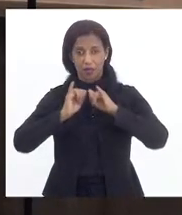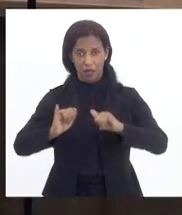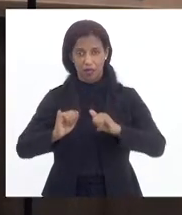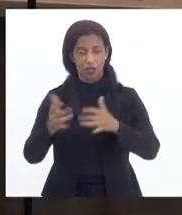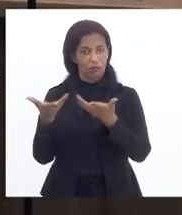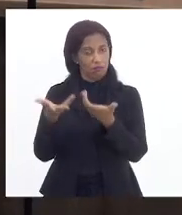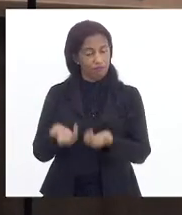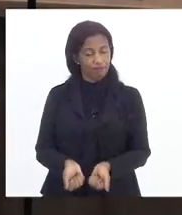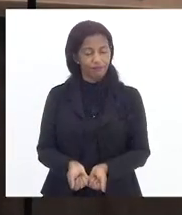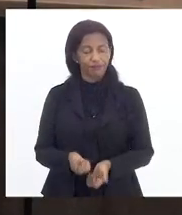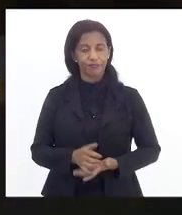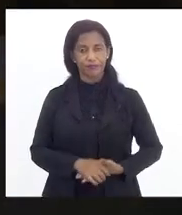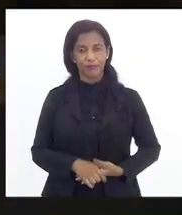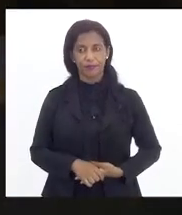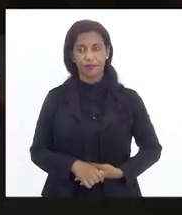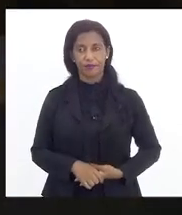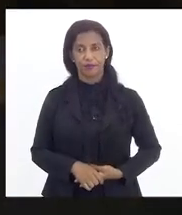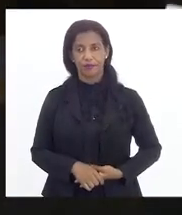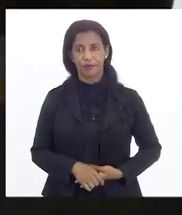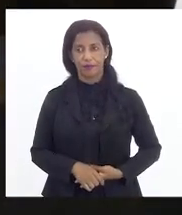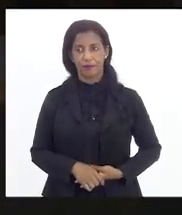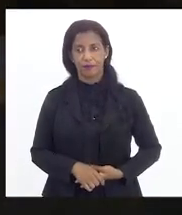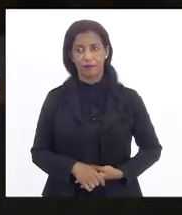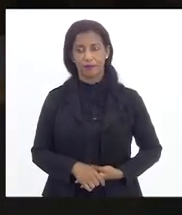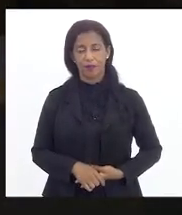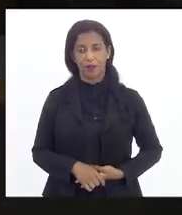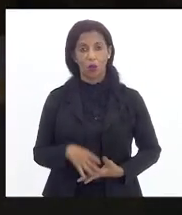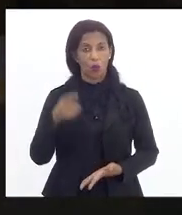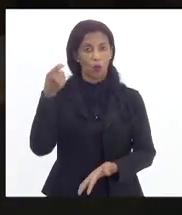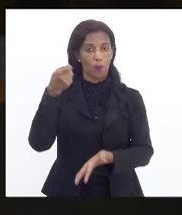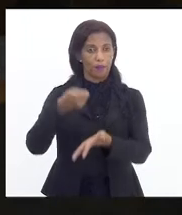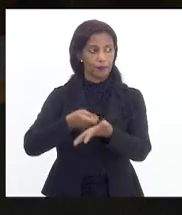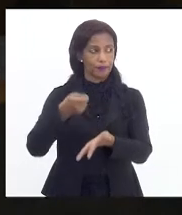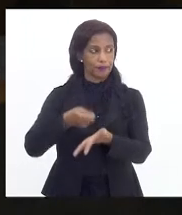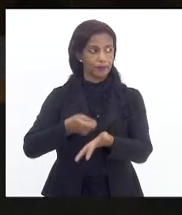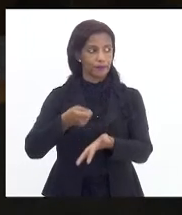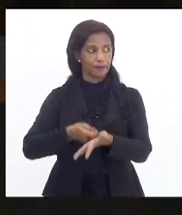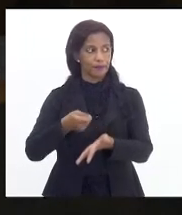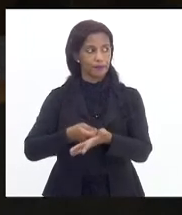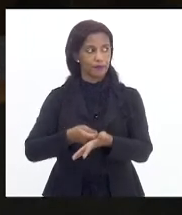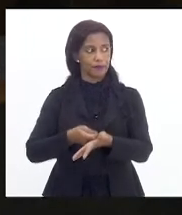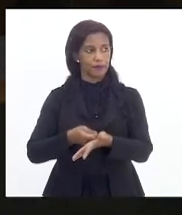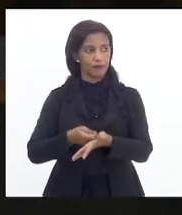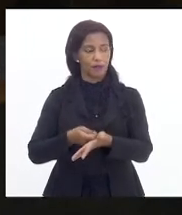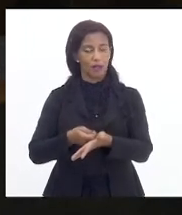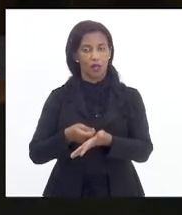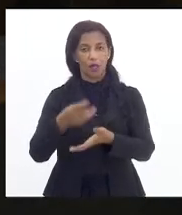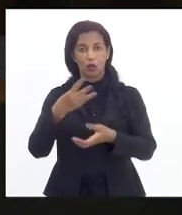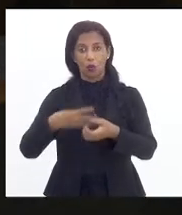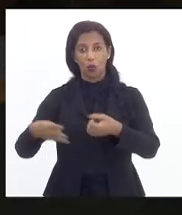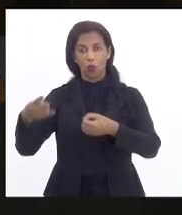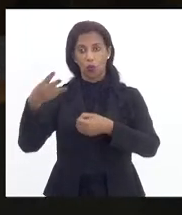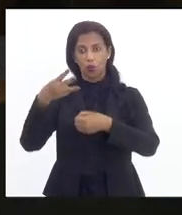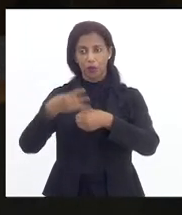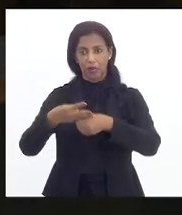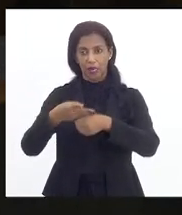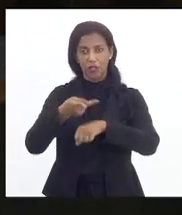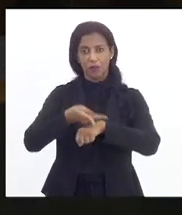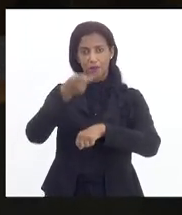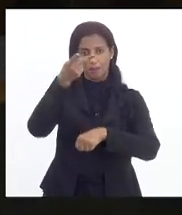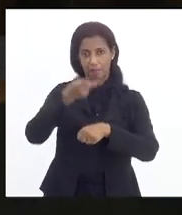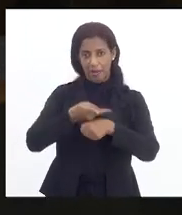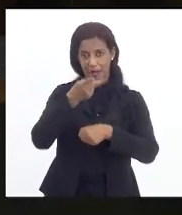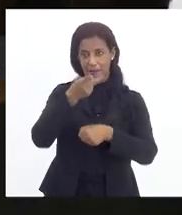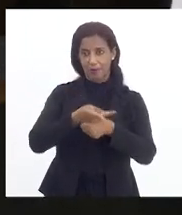adotou o término obrigatório do triênio que é o inciso